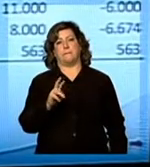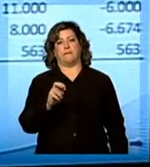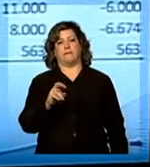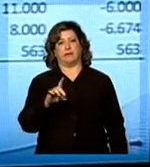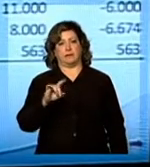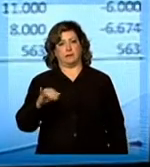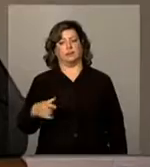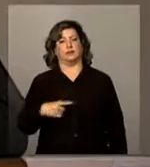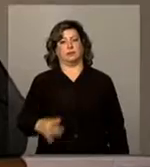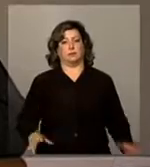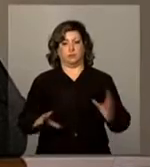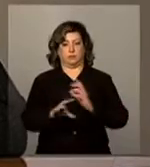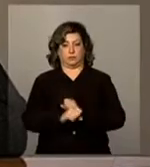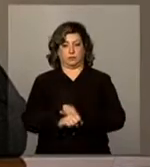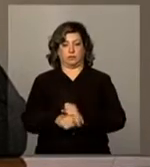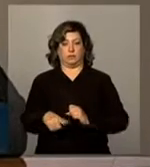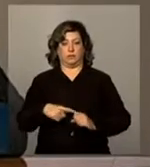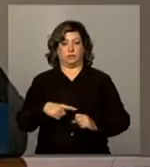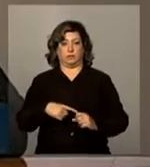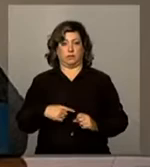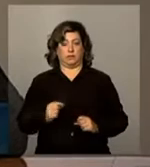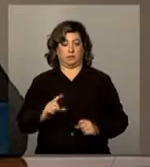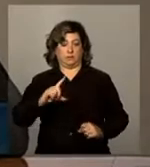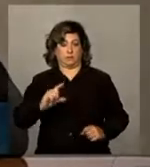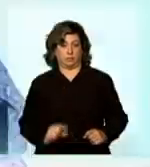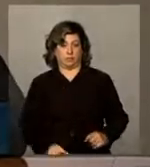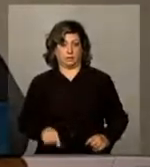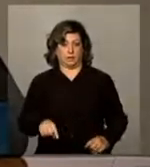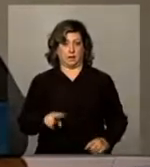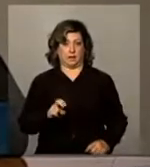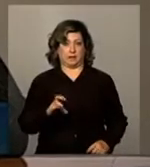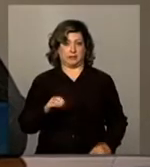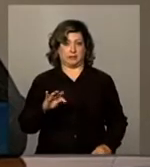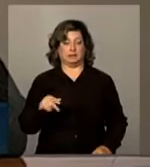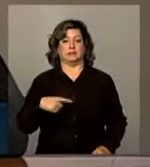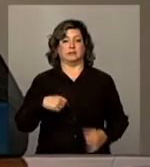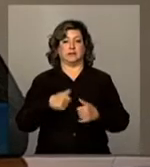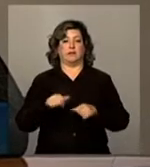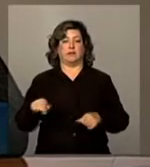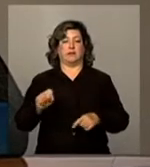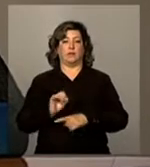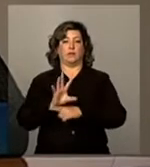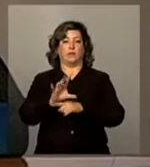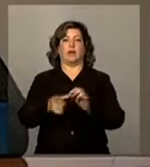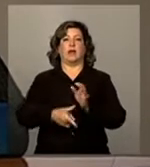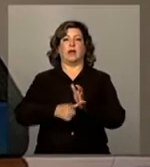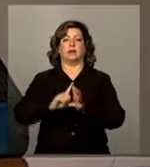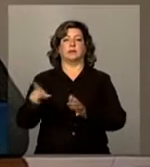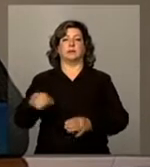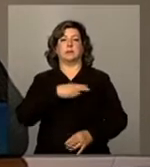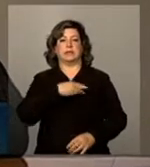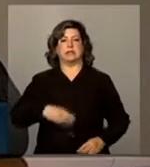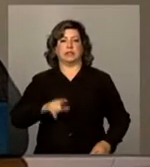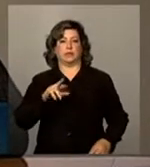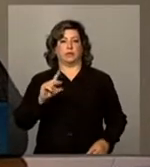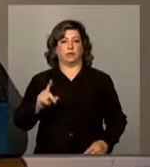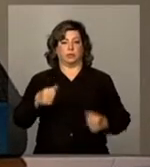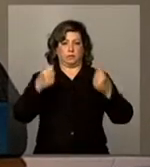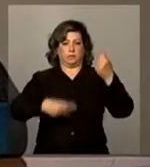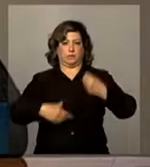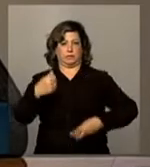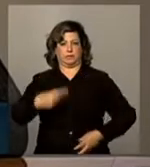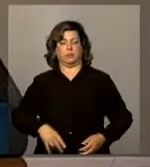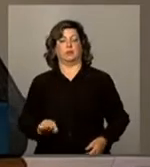370, que, somados com a redução da receita, que estava lá no quadro que o ministro Guido apresentou, de 11 bilhões,